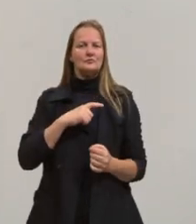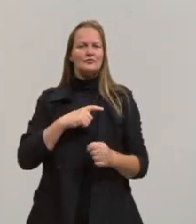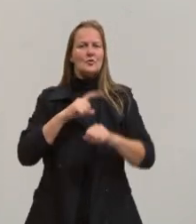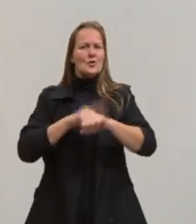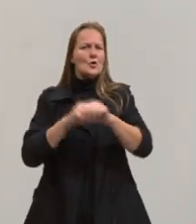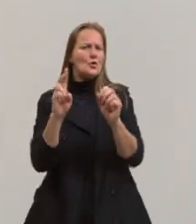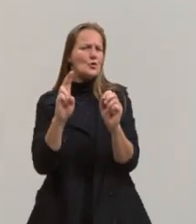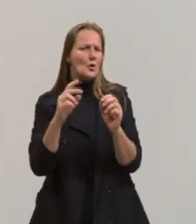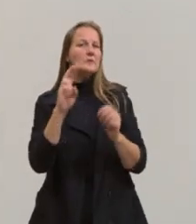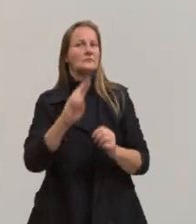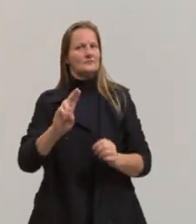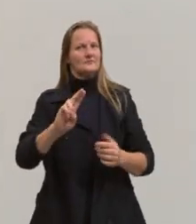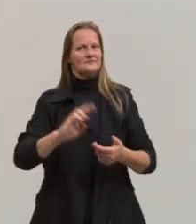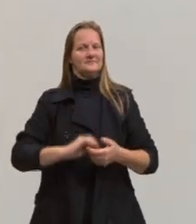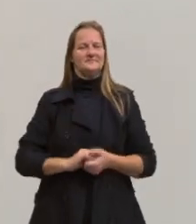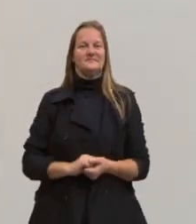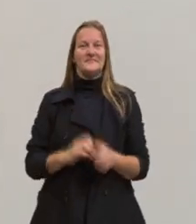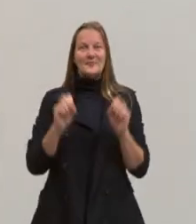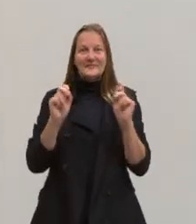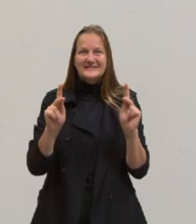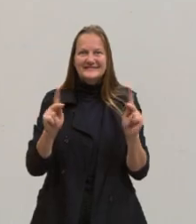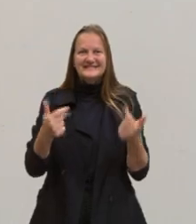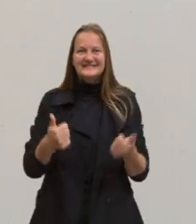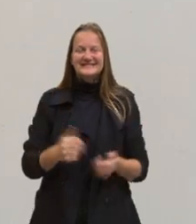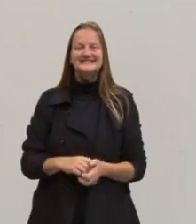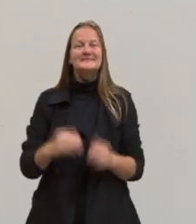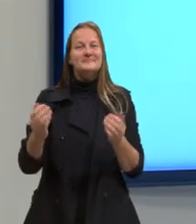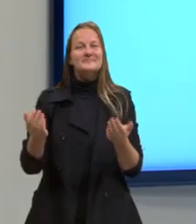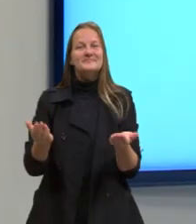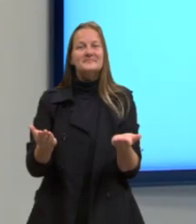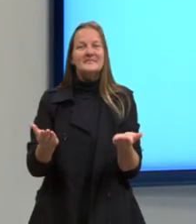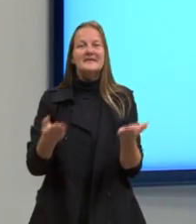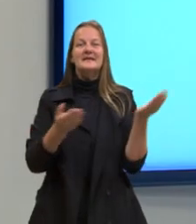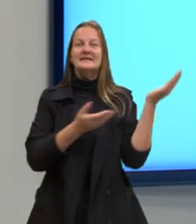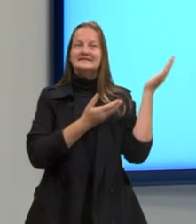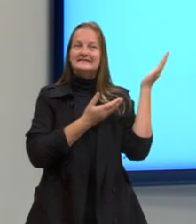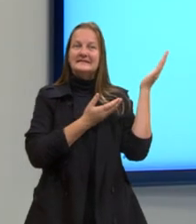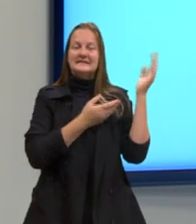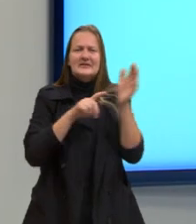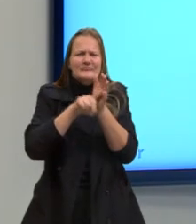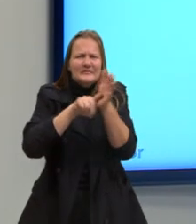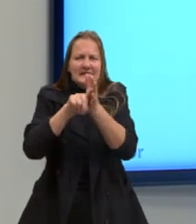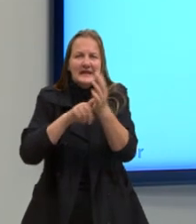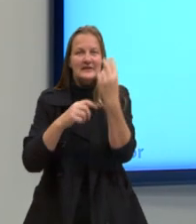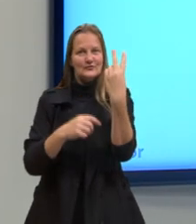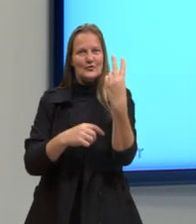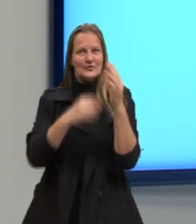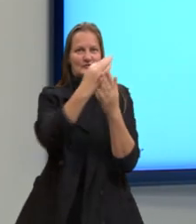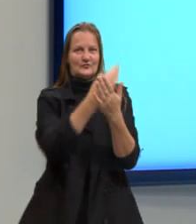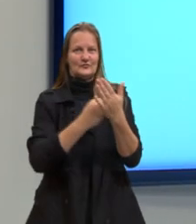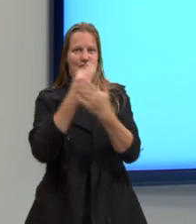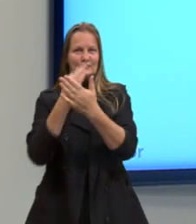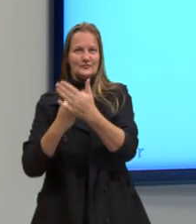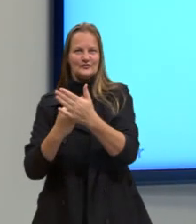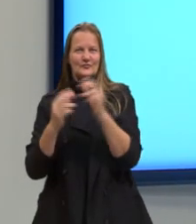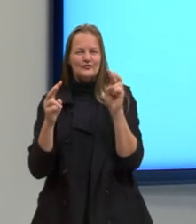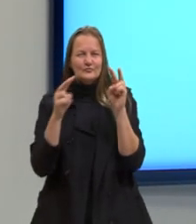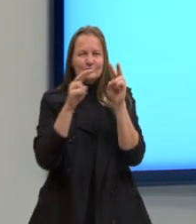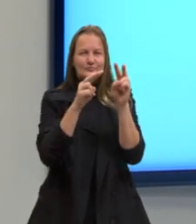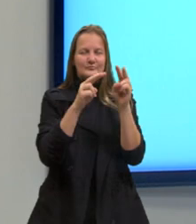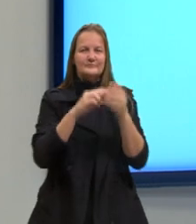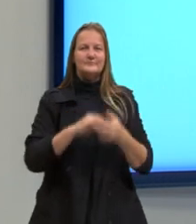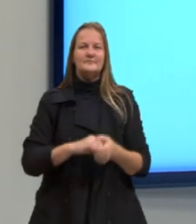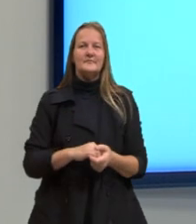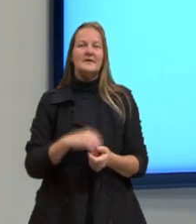nomenclatura desculpe que nós usamos certo então A análise desses dois textos por favor OK